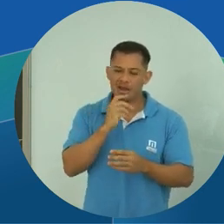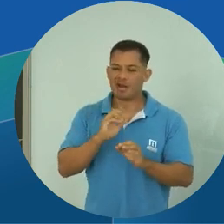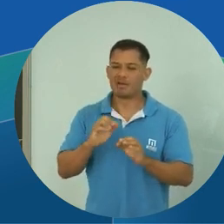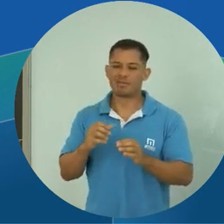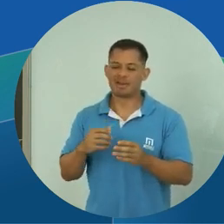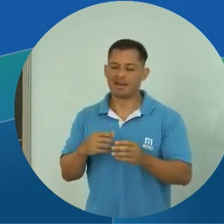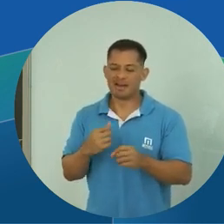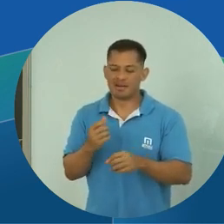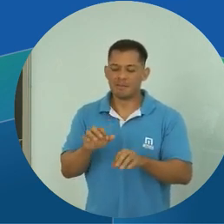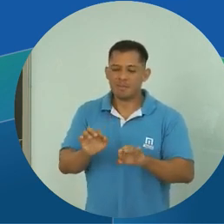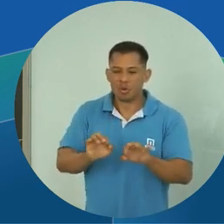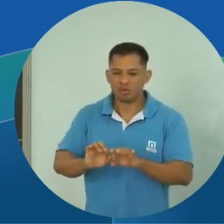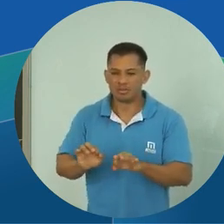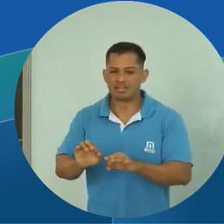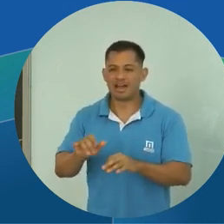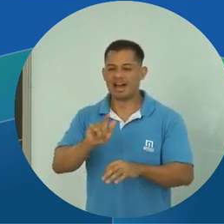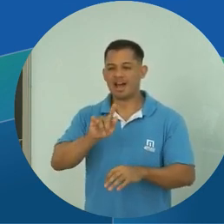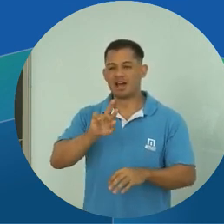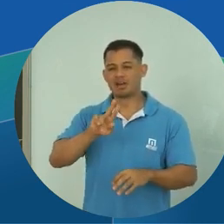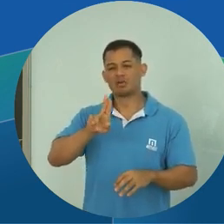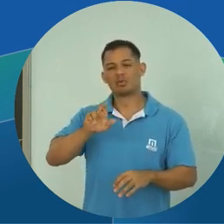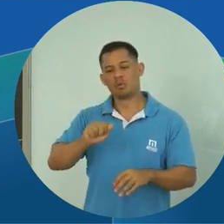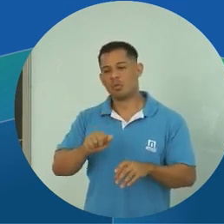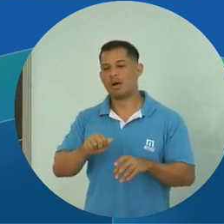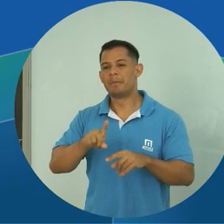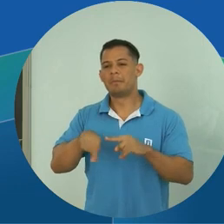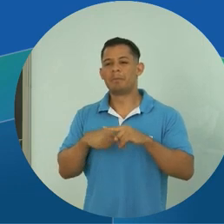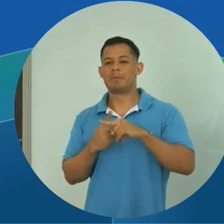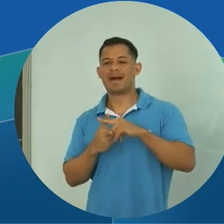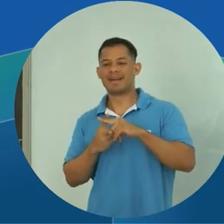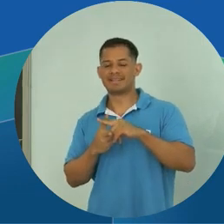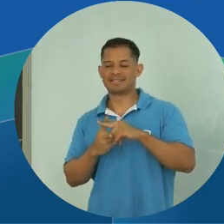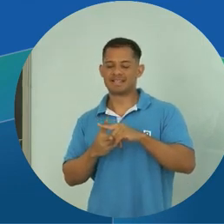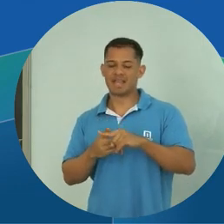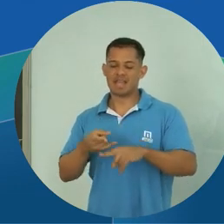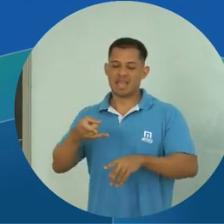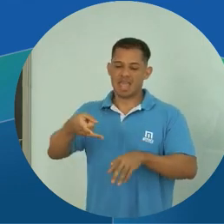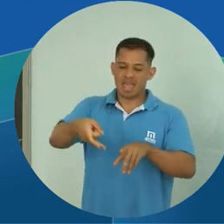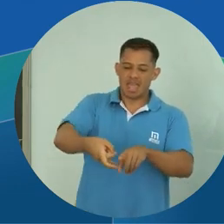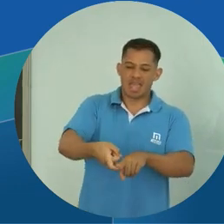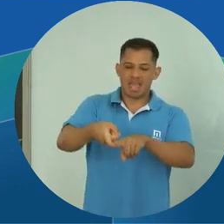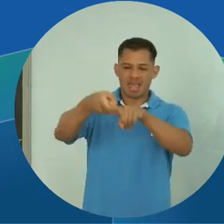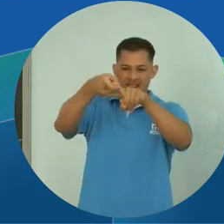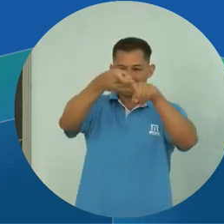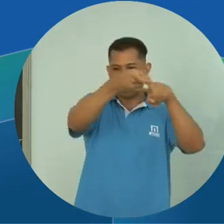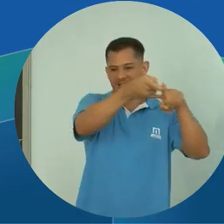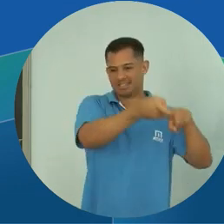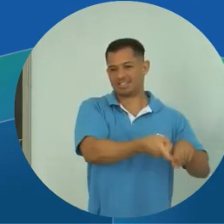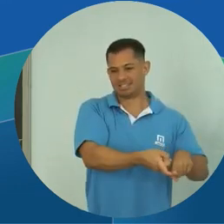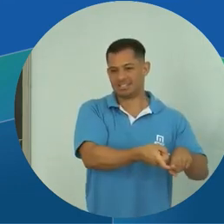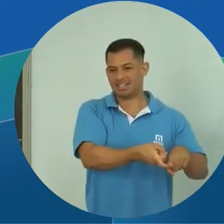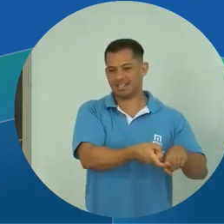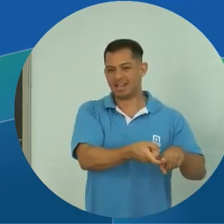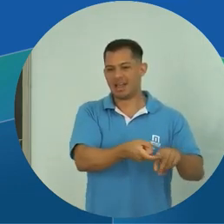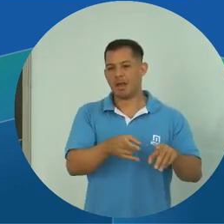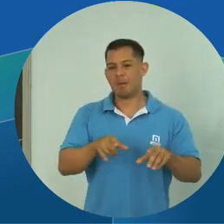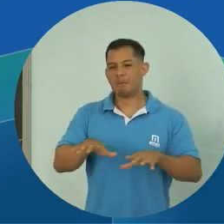gruas e, ainda assim, teríamos que ter guindastes móveis. No final, a gente acabou optando por guindastes,